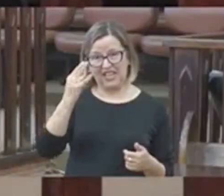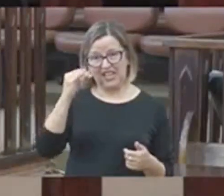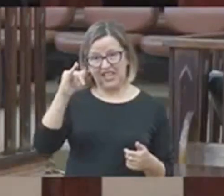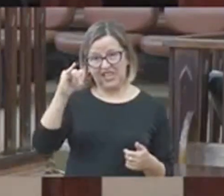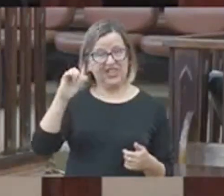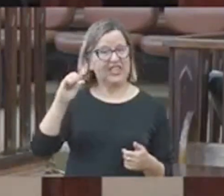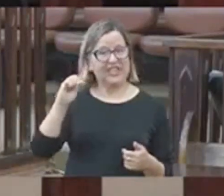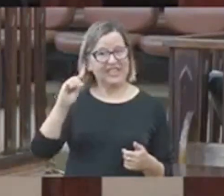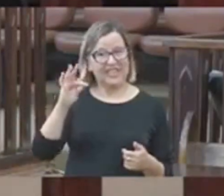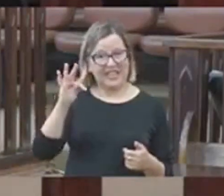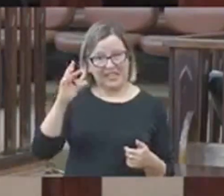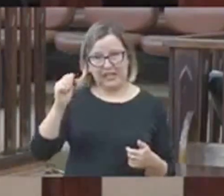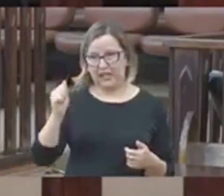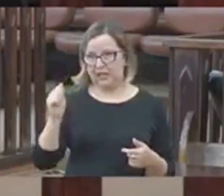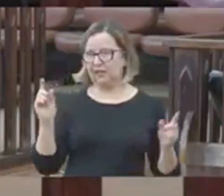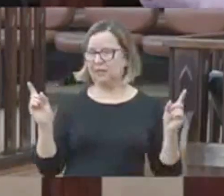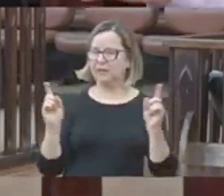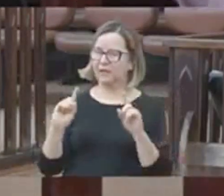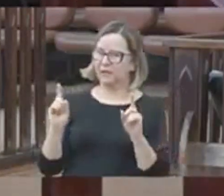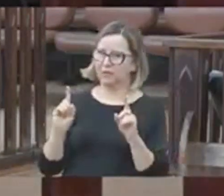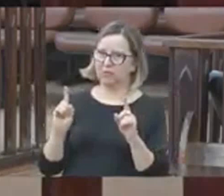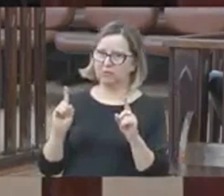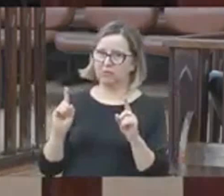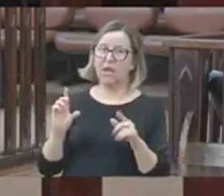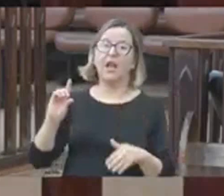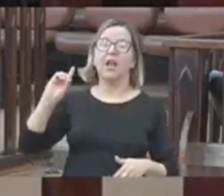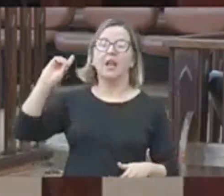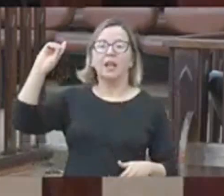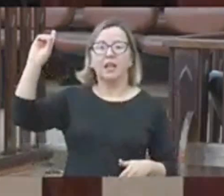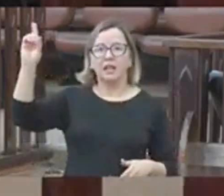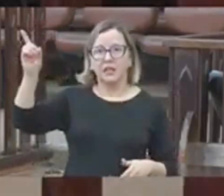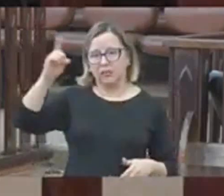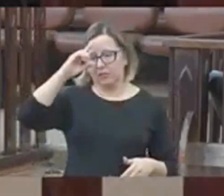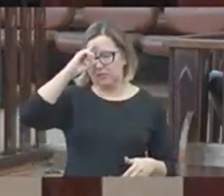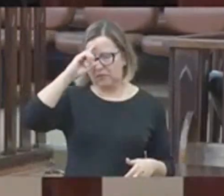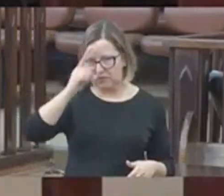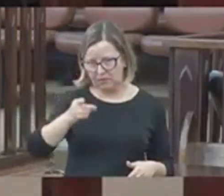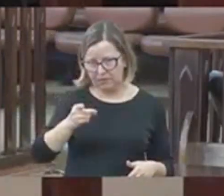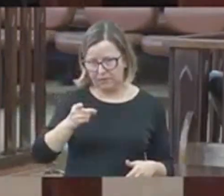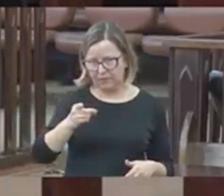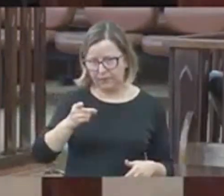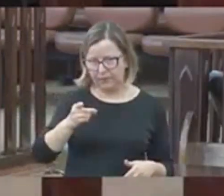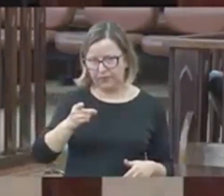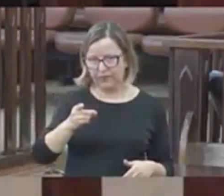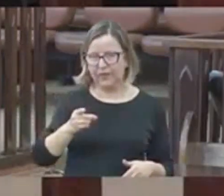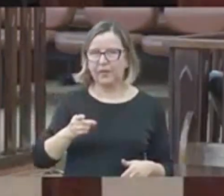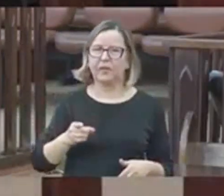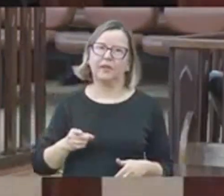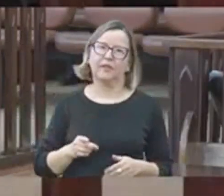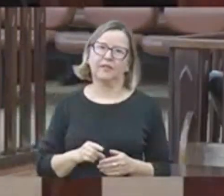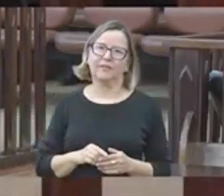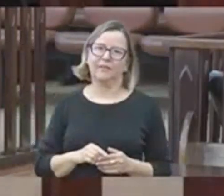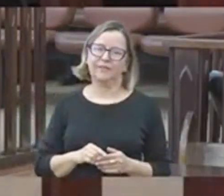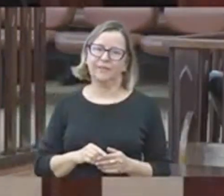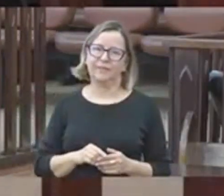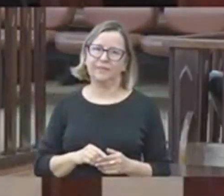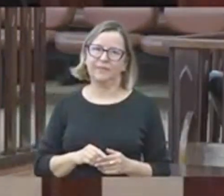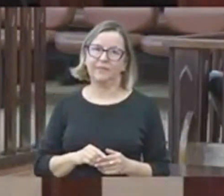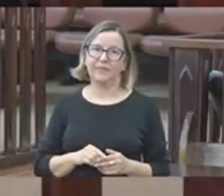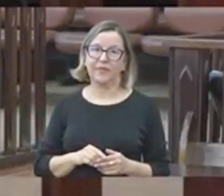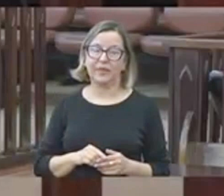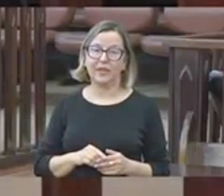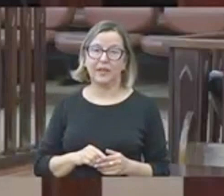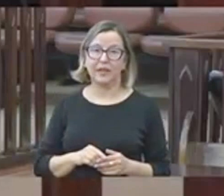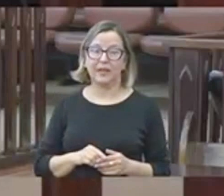uma ordem. Quando Ele criou a terra, quando Ele criou o ser humano, Ele estabeleceu uma ordem. O